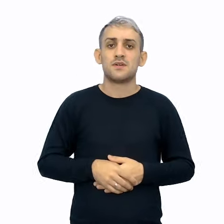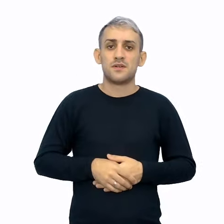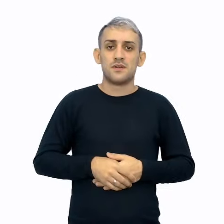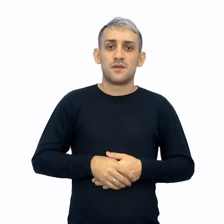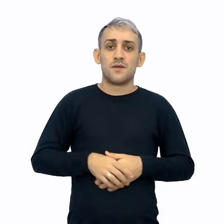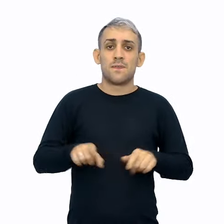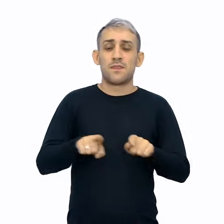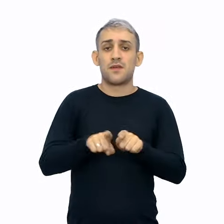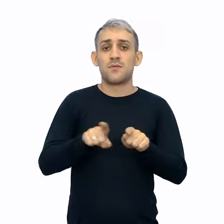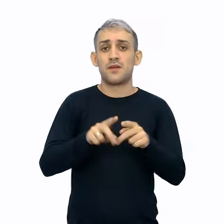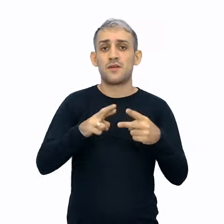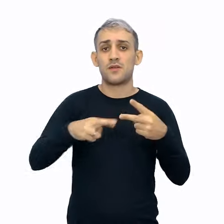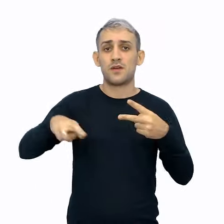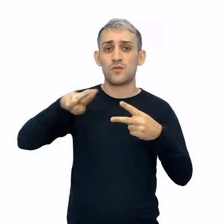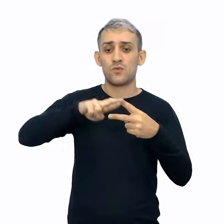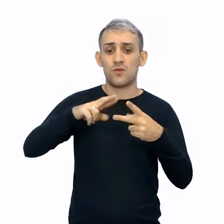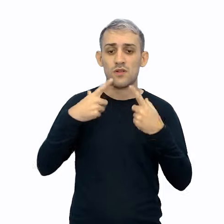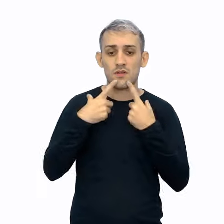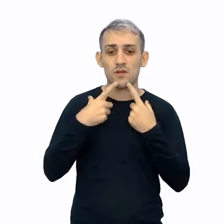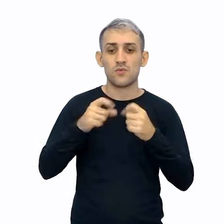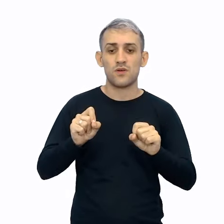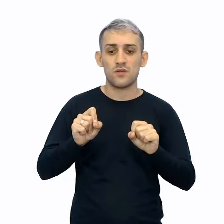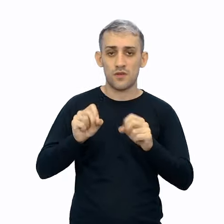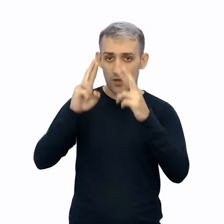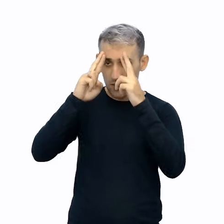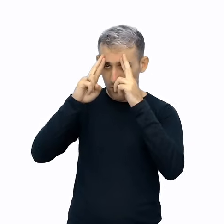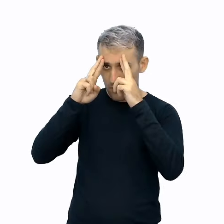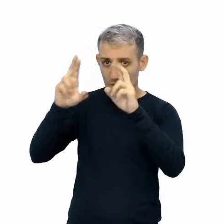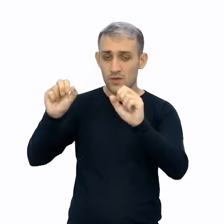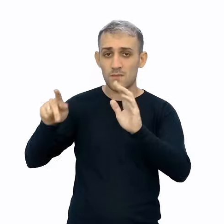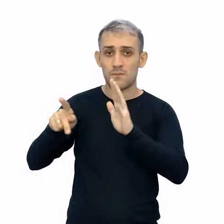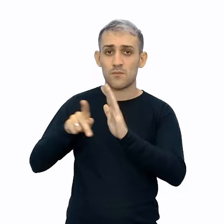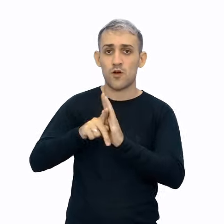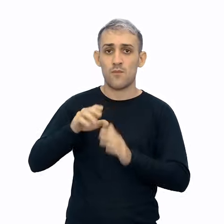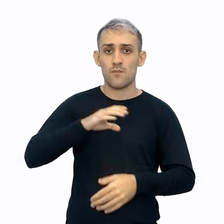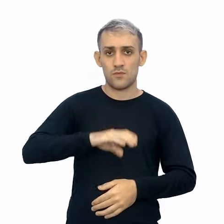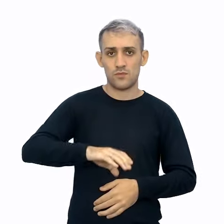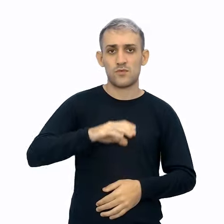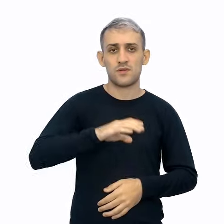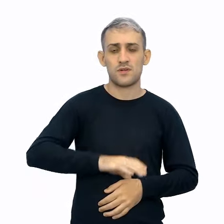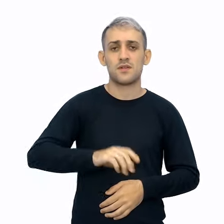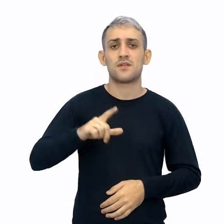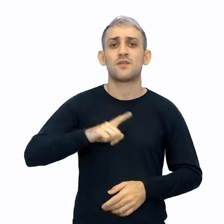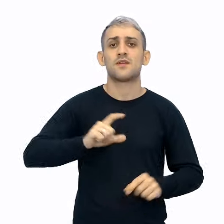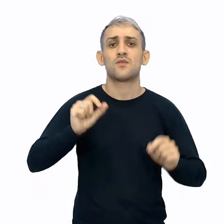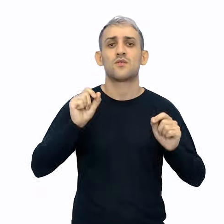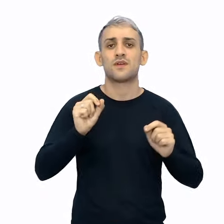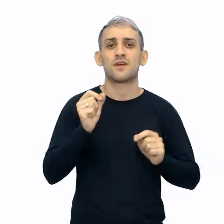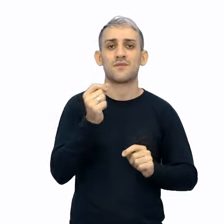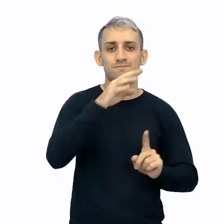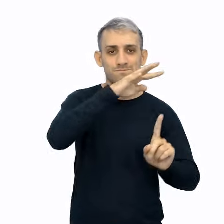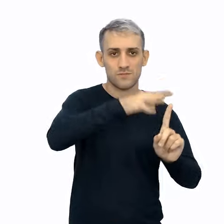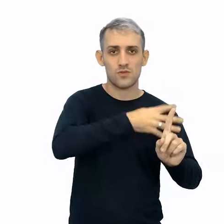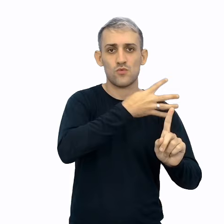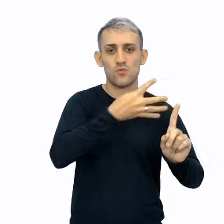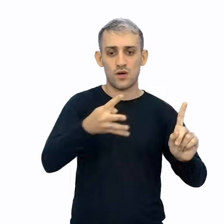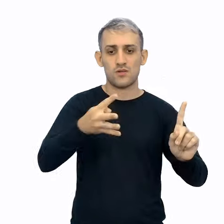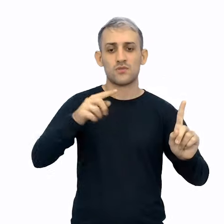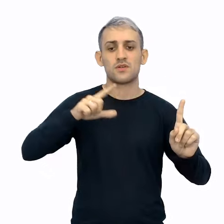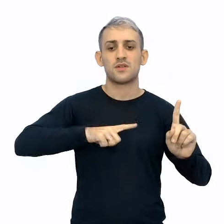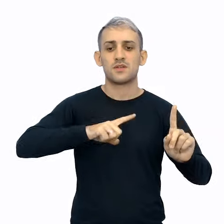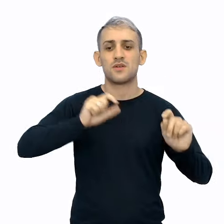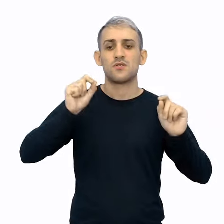recursos linguísticos respeitando a norma padrão então nós temos aí esse quadro onde nós vamos ter o